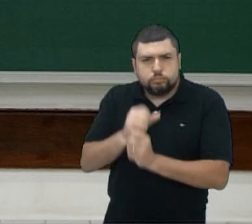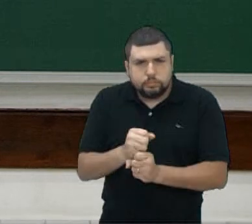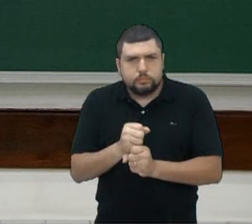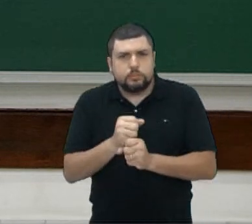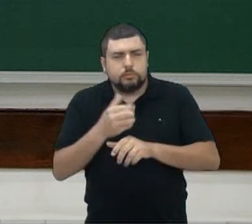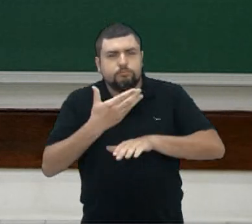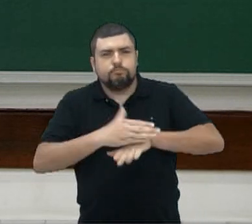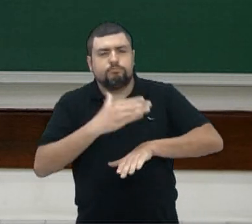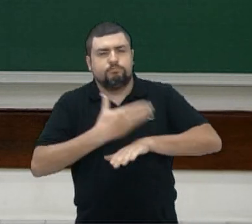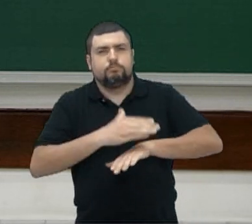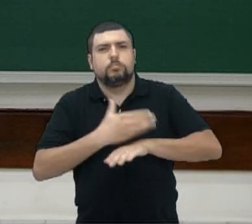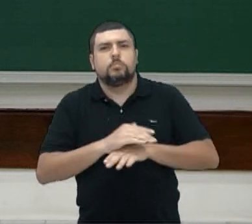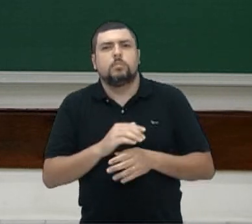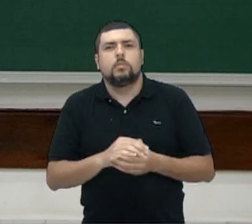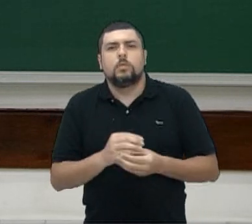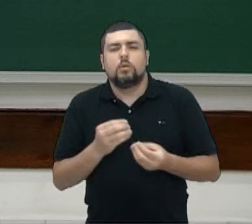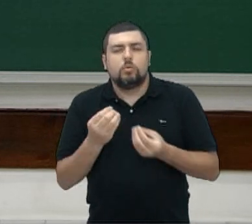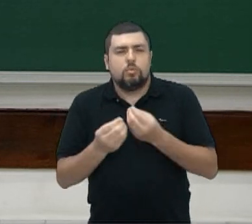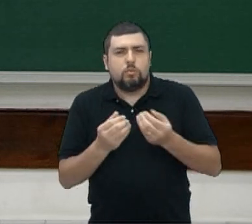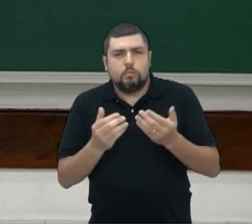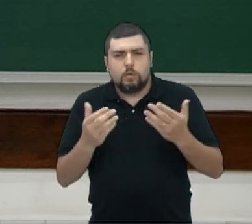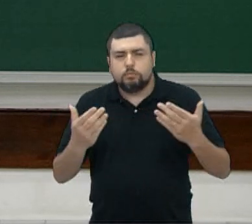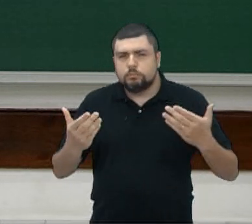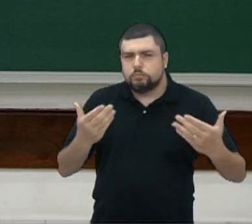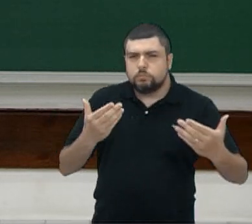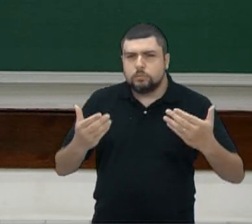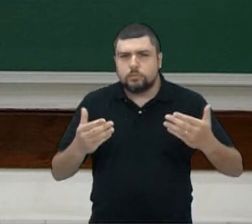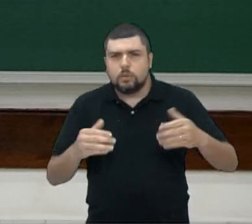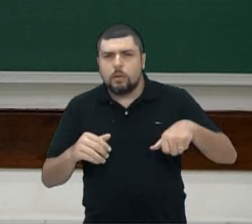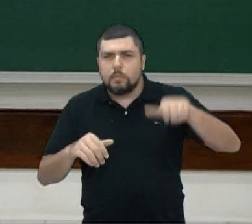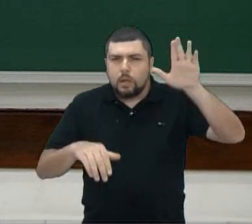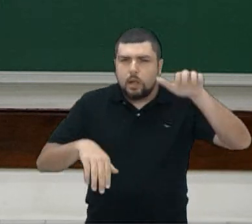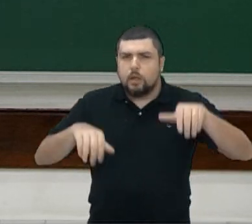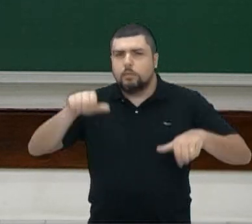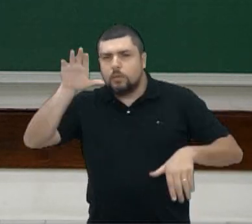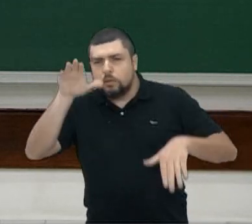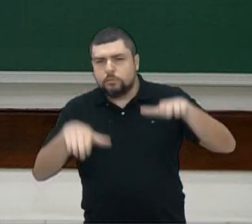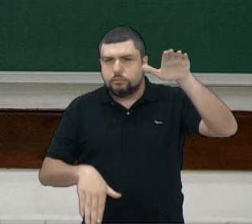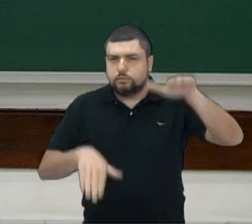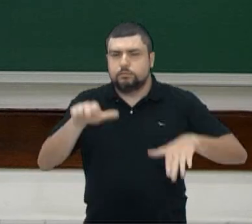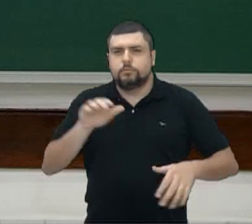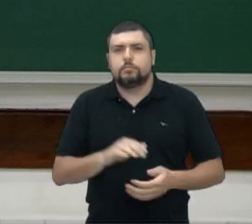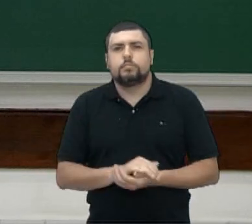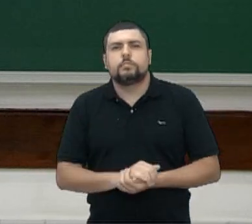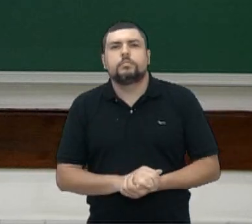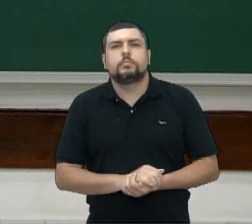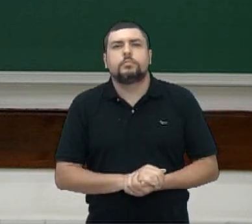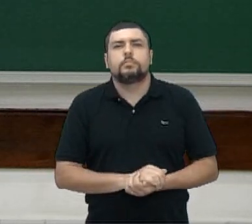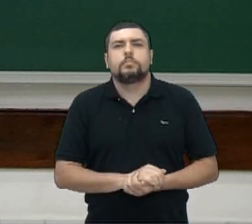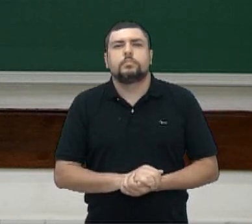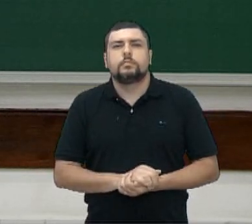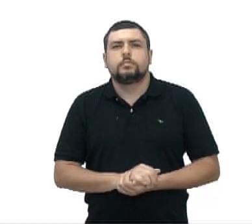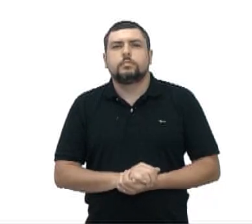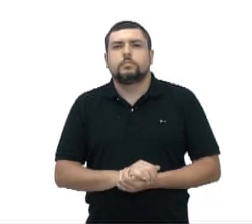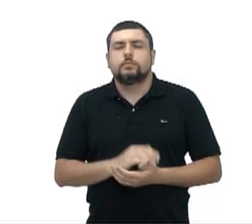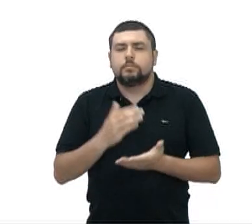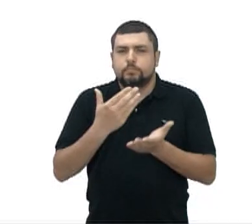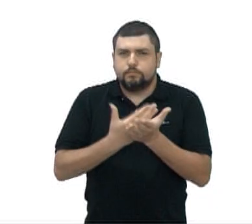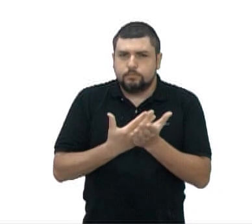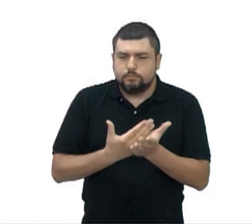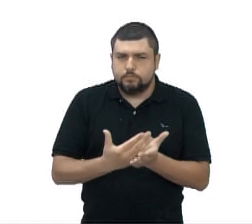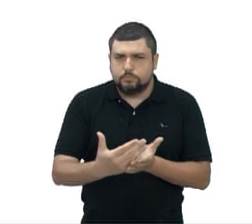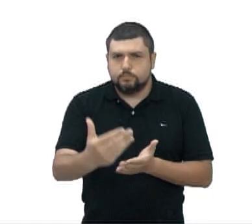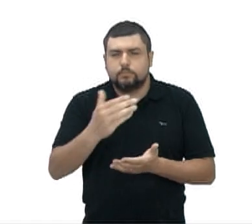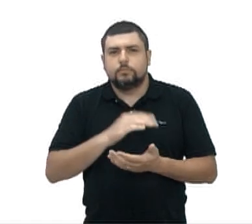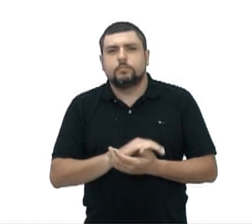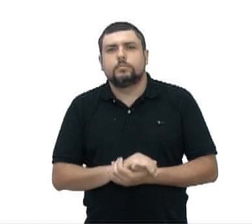conteúdo do comparativo dos adjetivos, ok? Alright, let's get started. Vamos começar então aqui